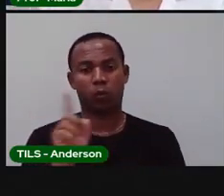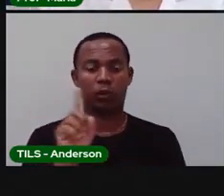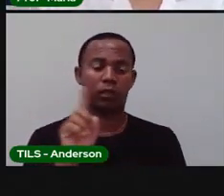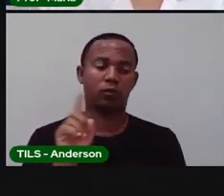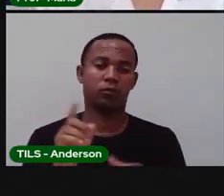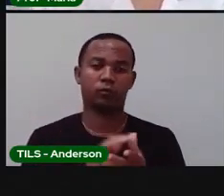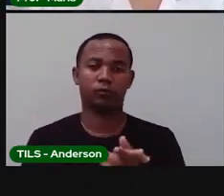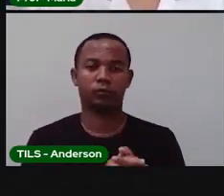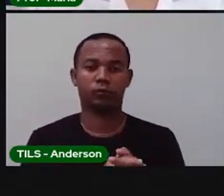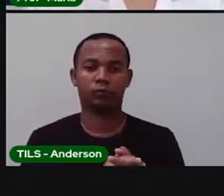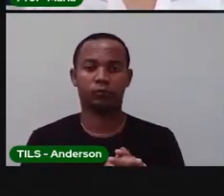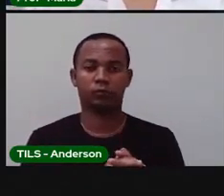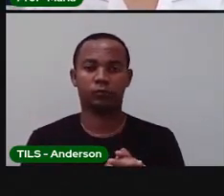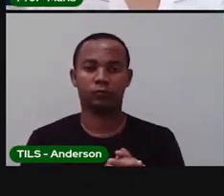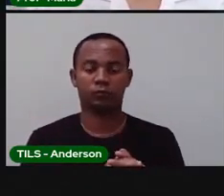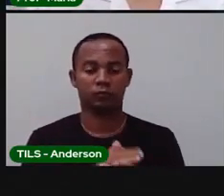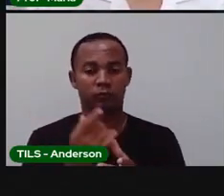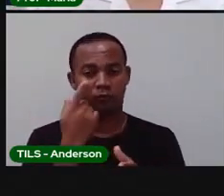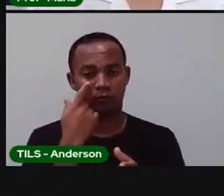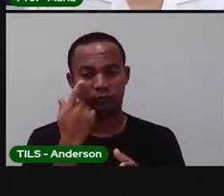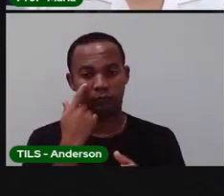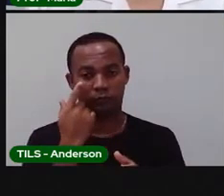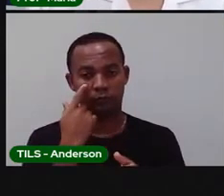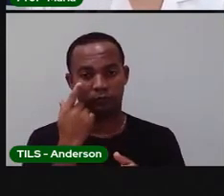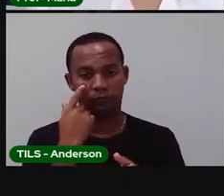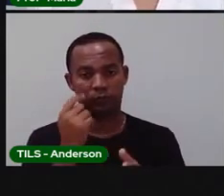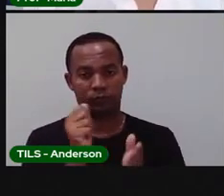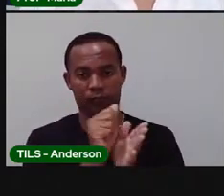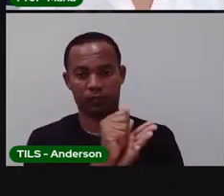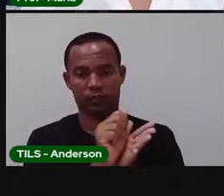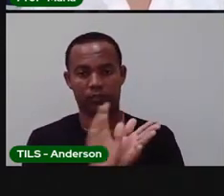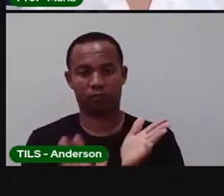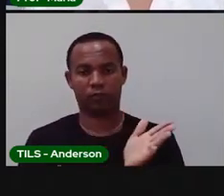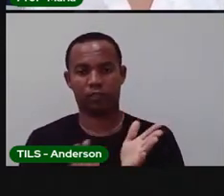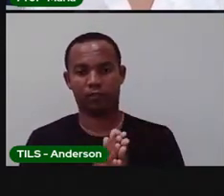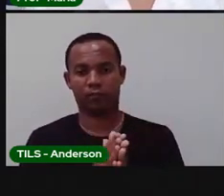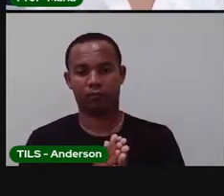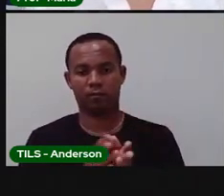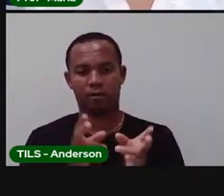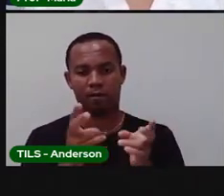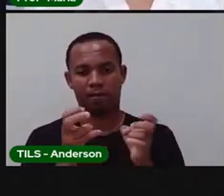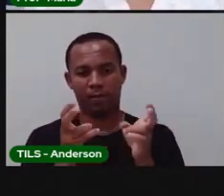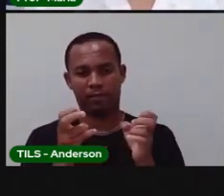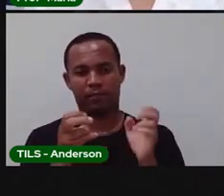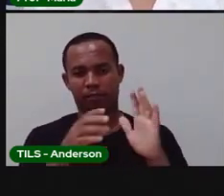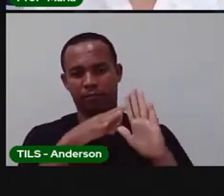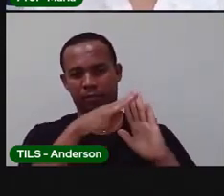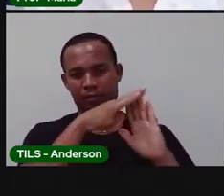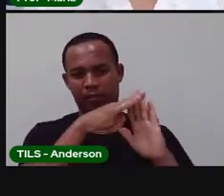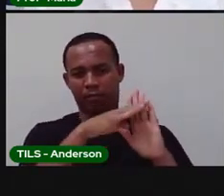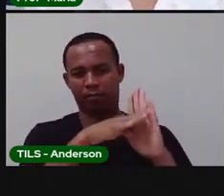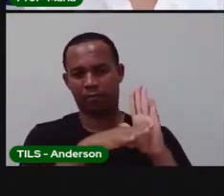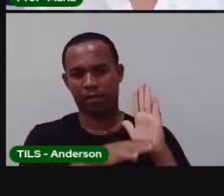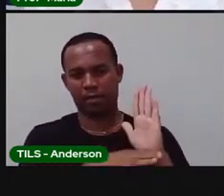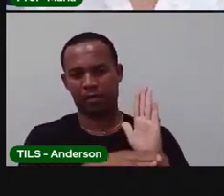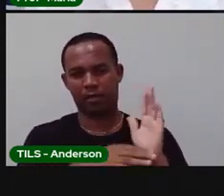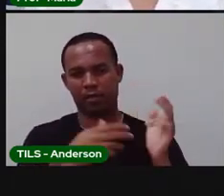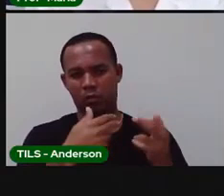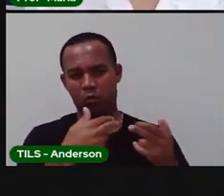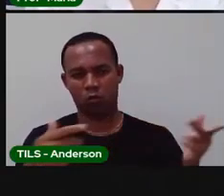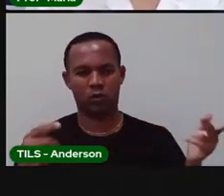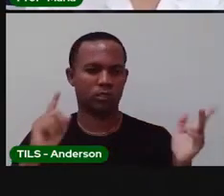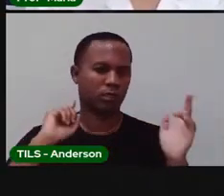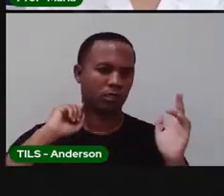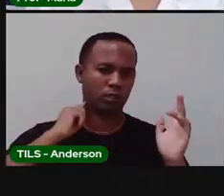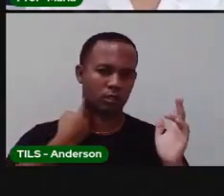utilizar essa, certo? Então, vamos à atividade. Observe a tabela abaixo com alguns tipos de